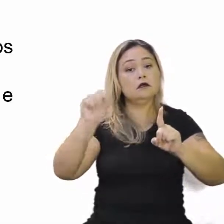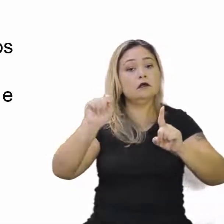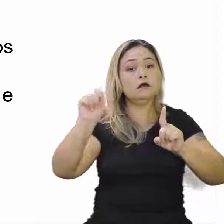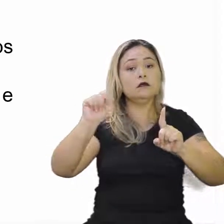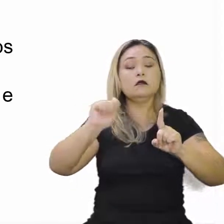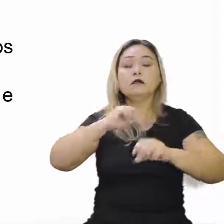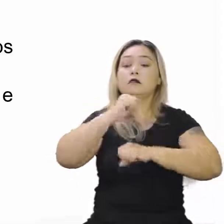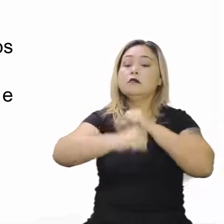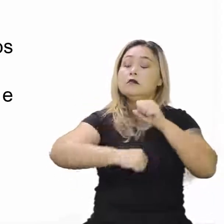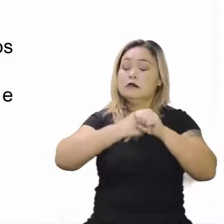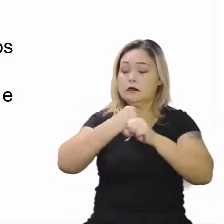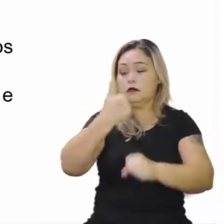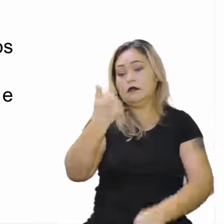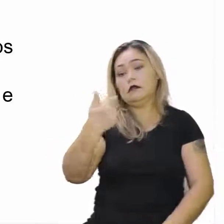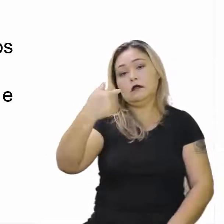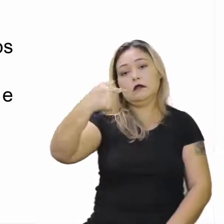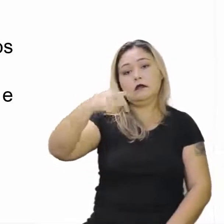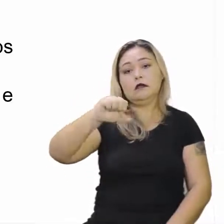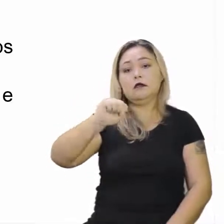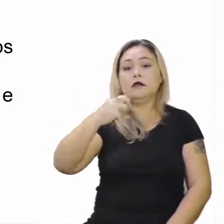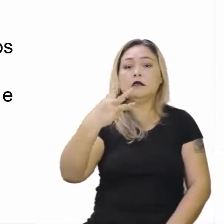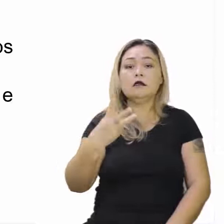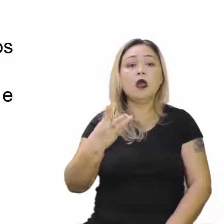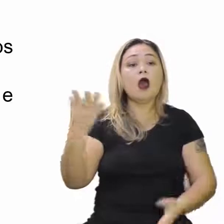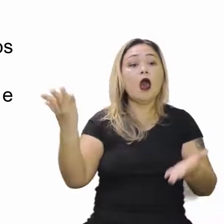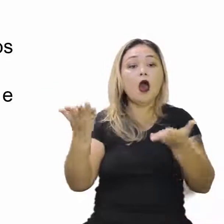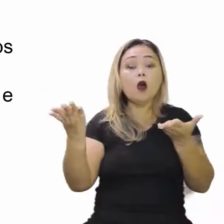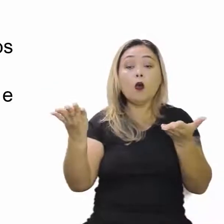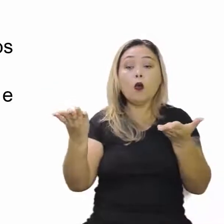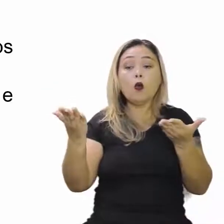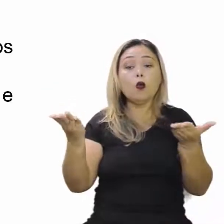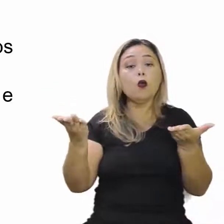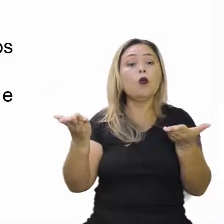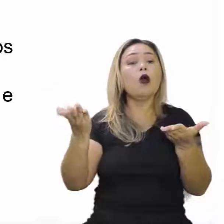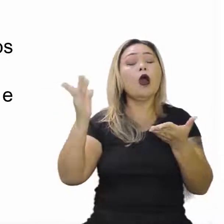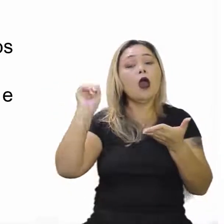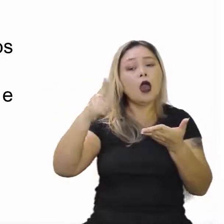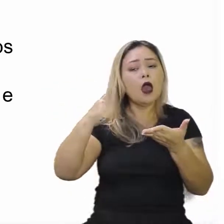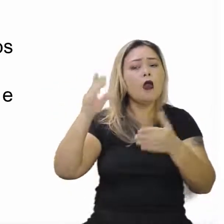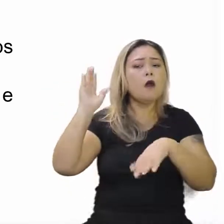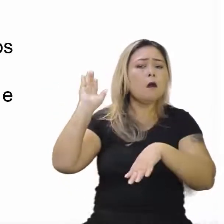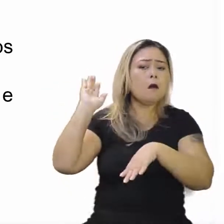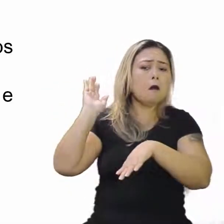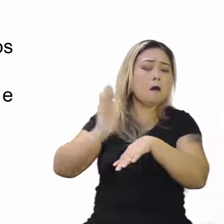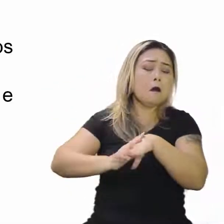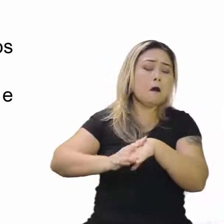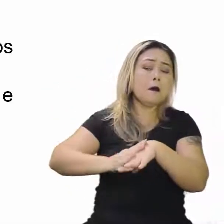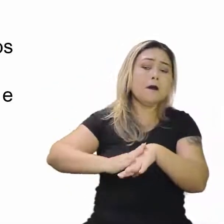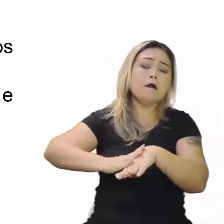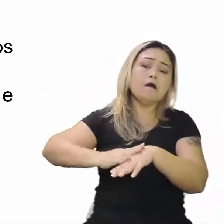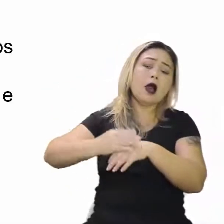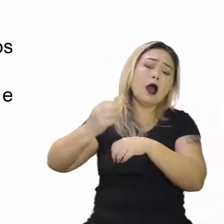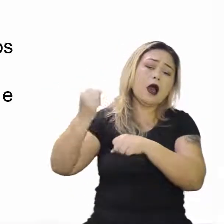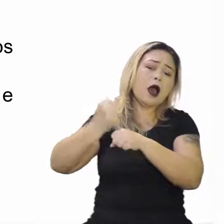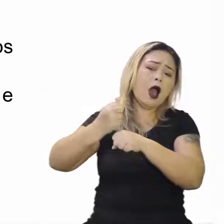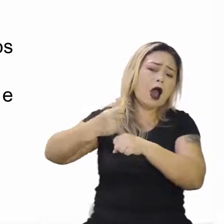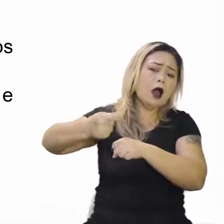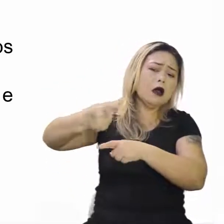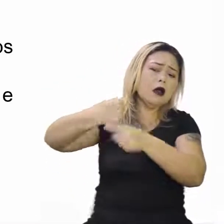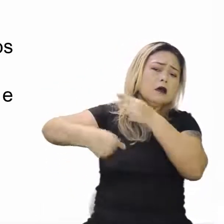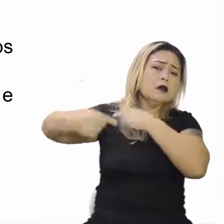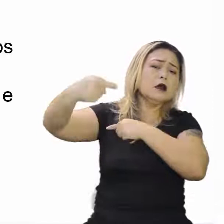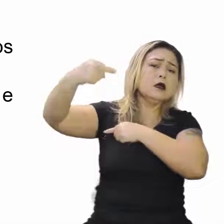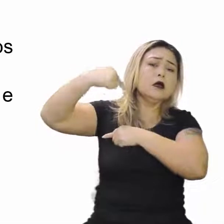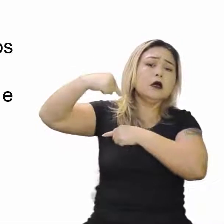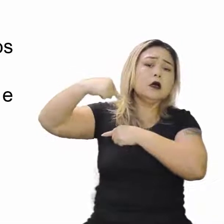1783 e constituiu hoje o mais antigo monumento histórico de Rondônia.